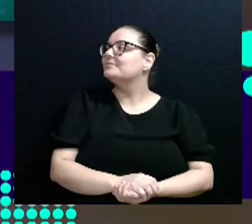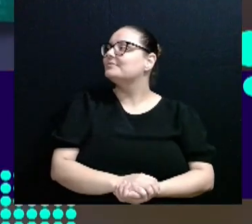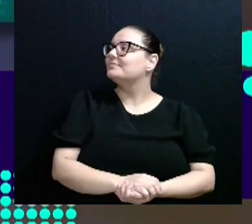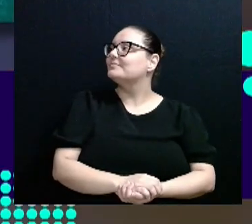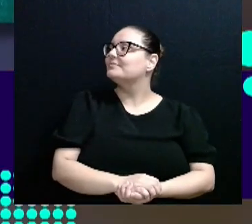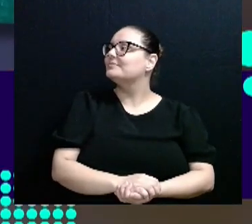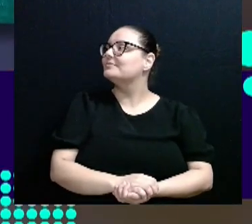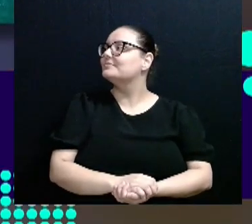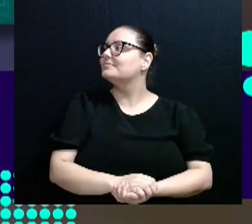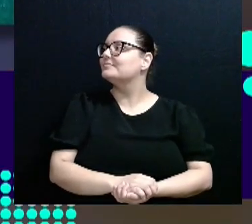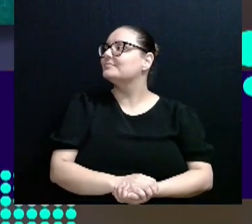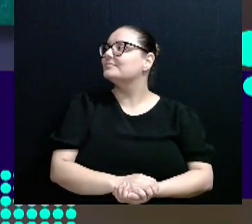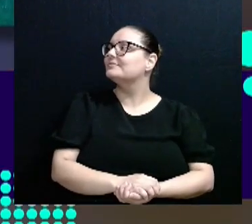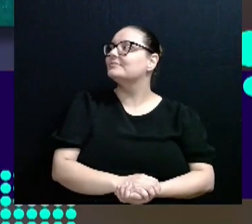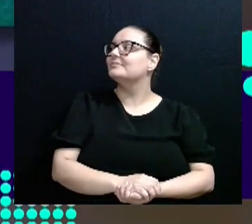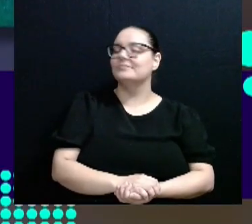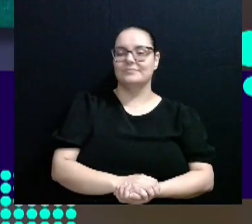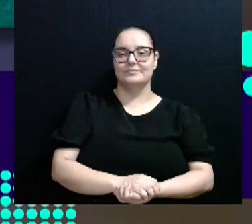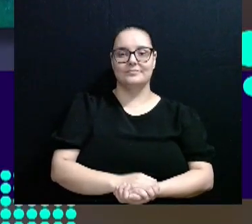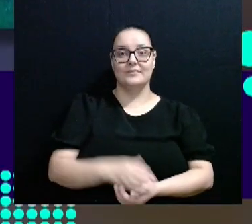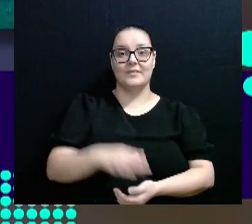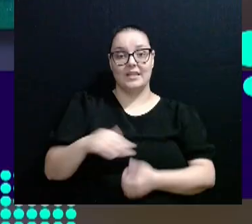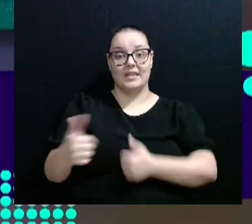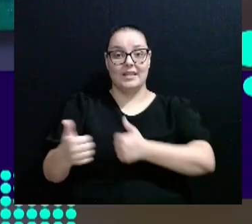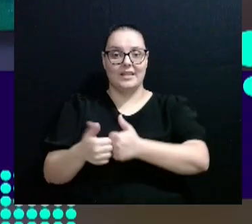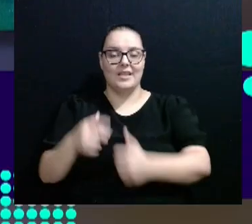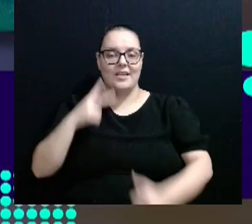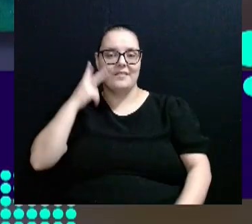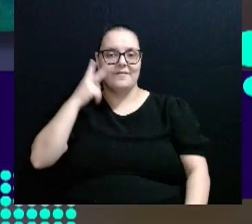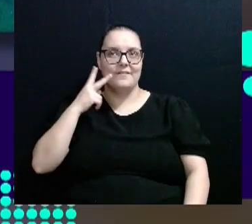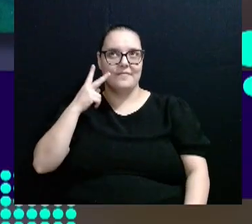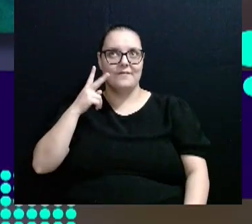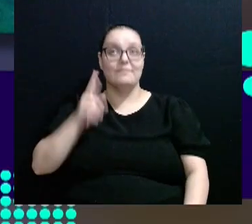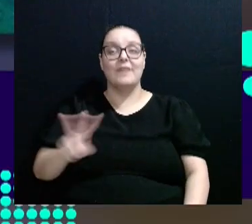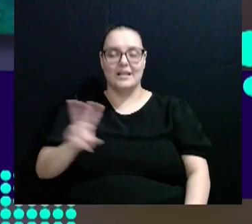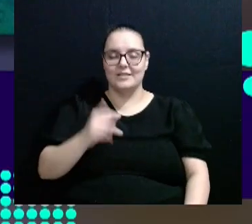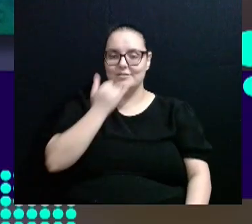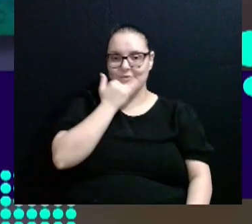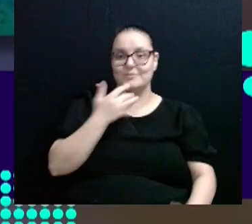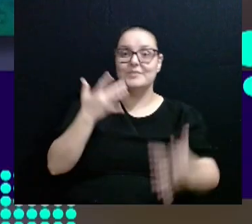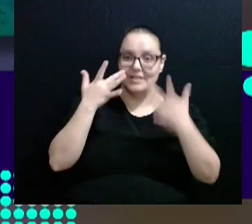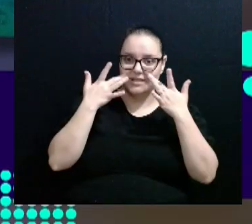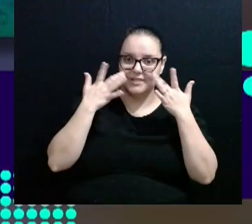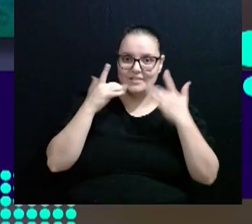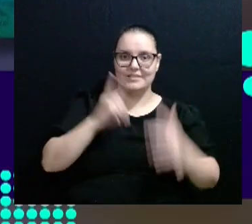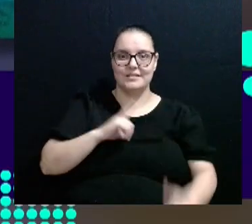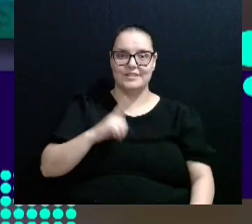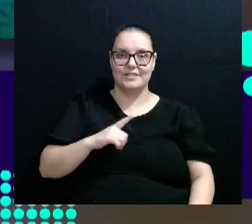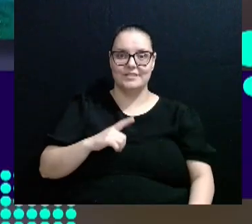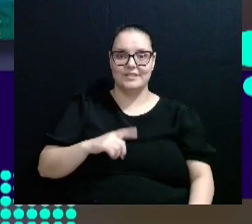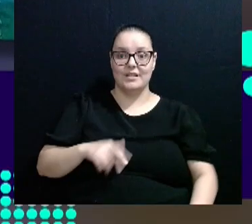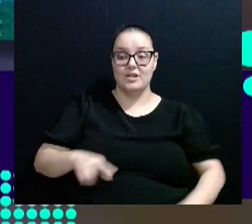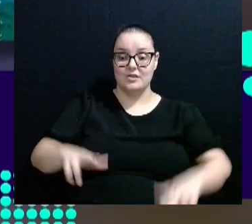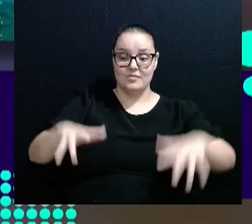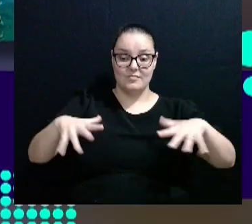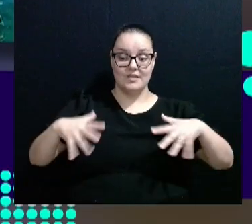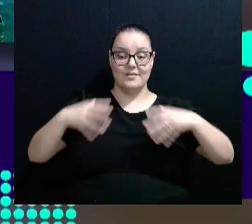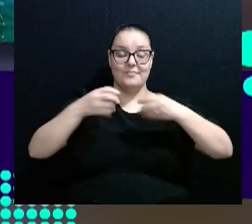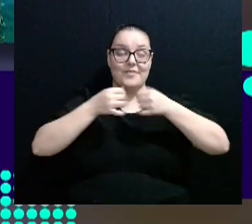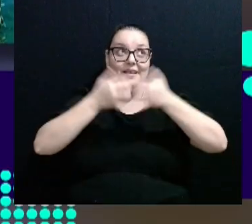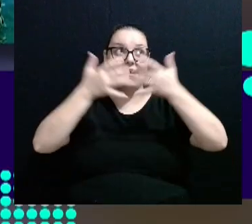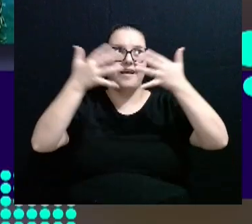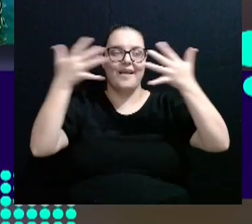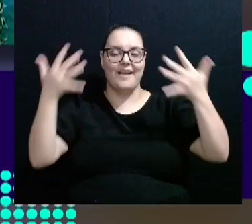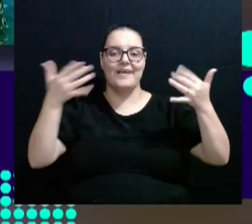E na cidade ao lado, Valinhos, também tem peça teatral. É o Reino Encantado, que vai ser apresentado no Parque